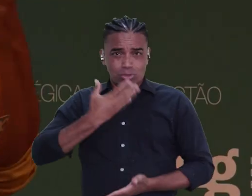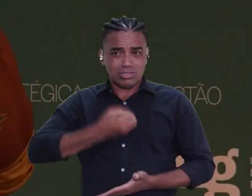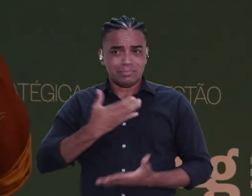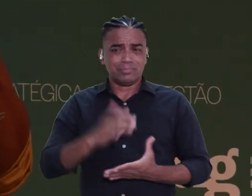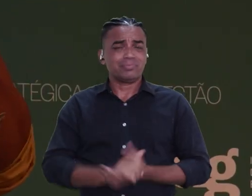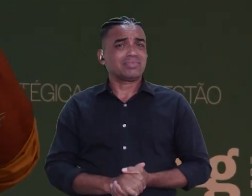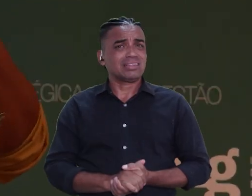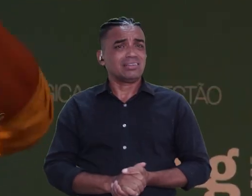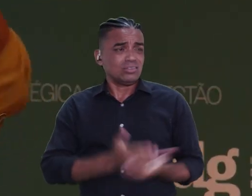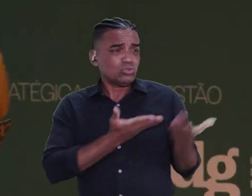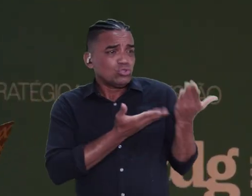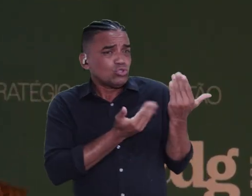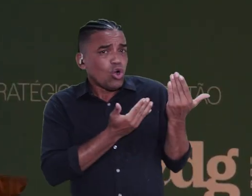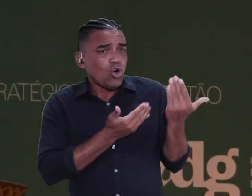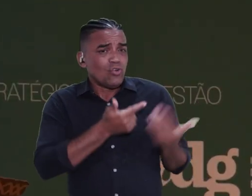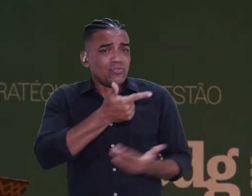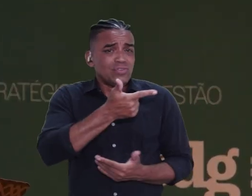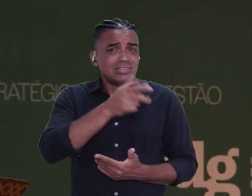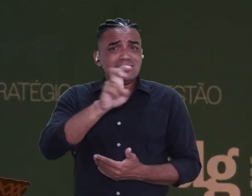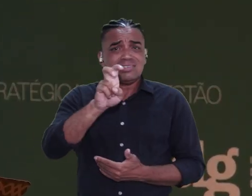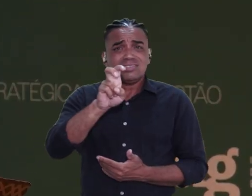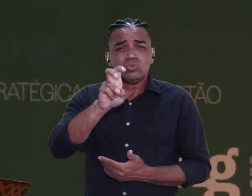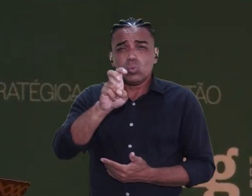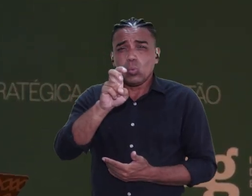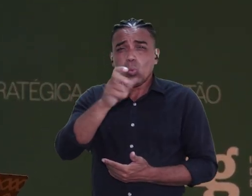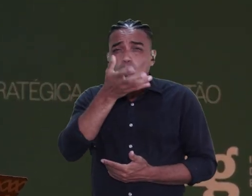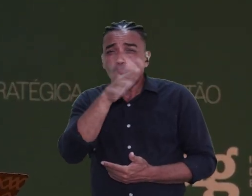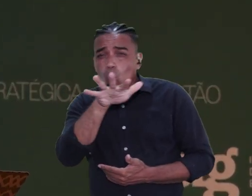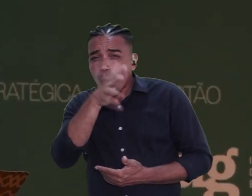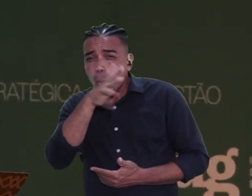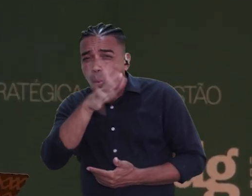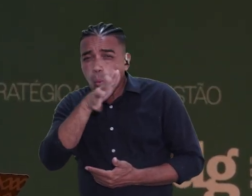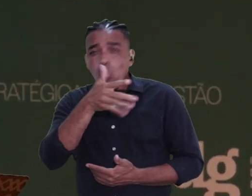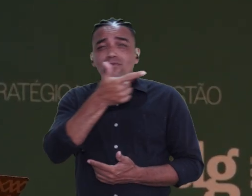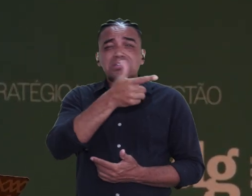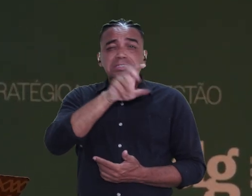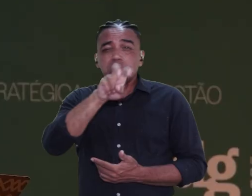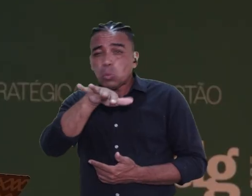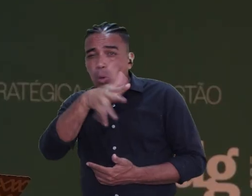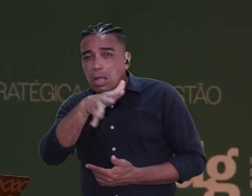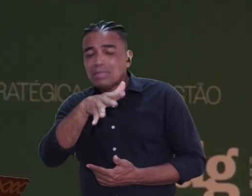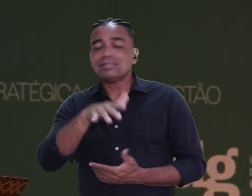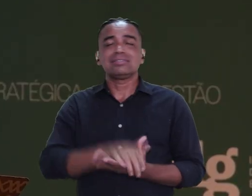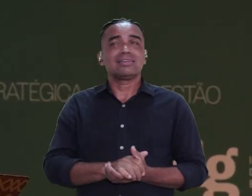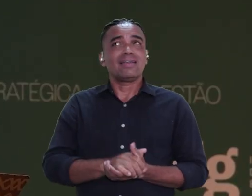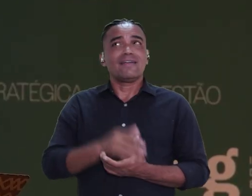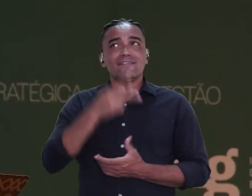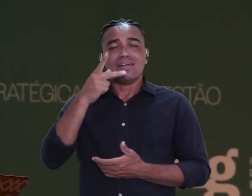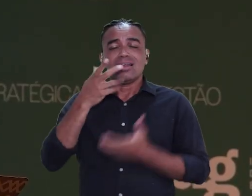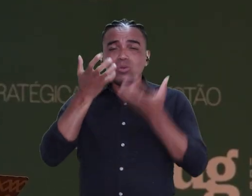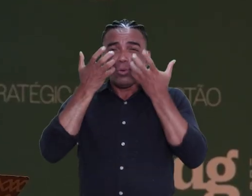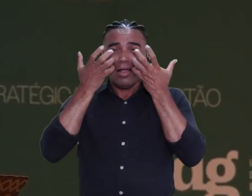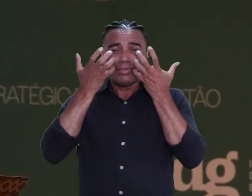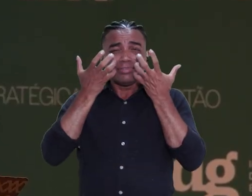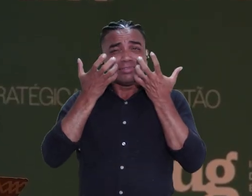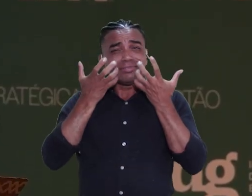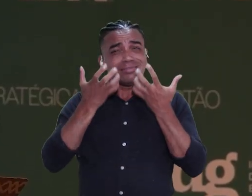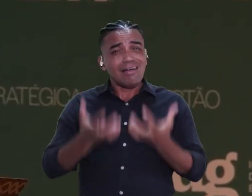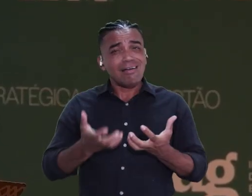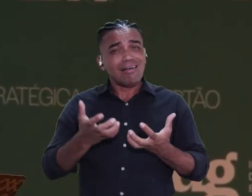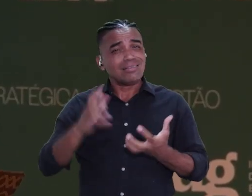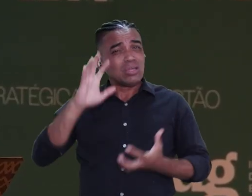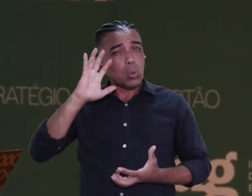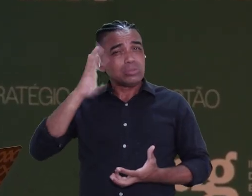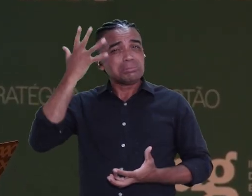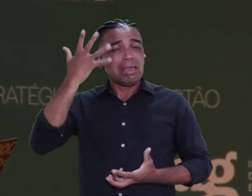de 25 anos incompleto, estivesse falando das retinas tão fatigadas,